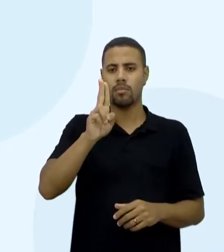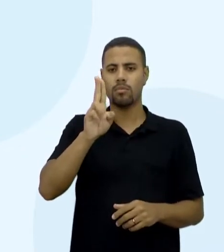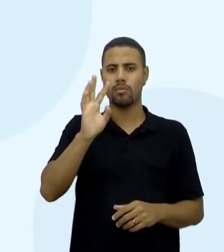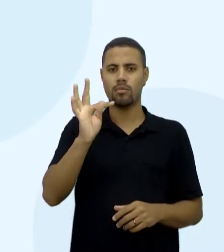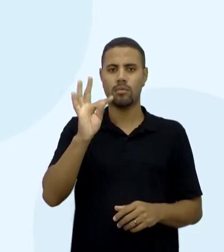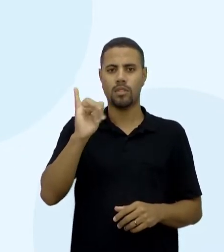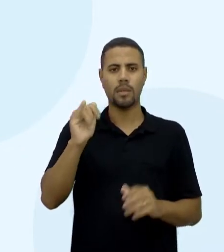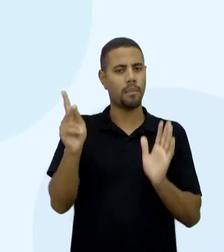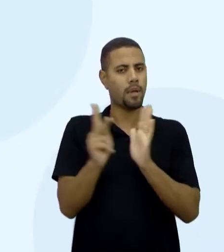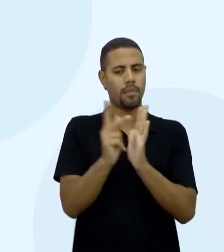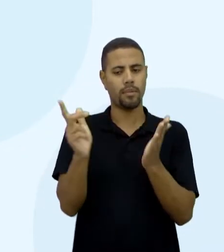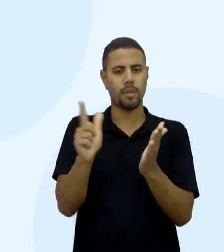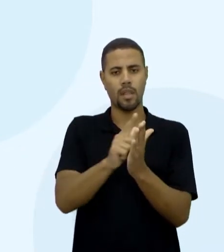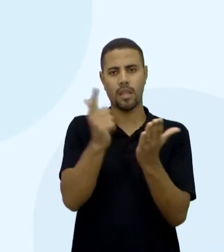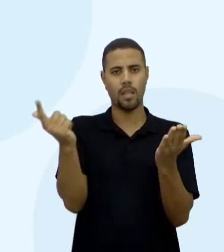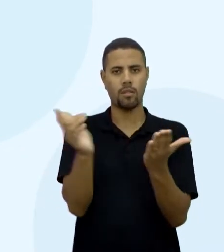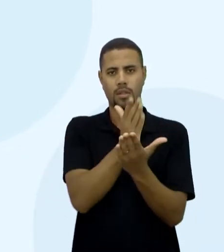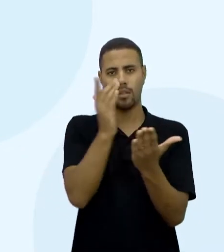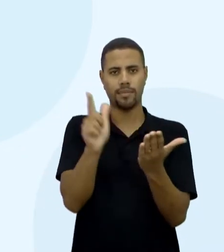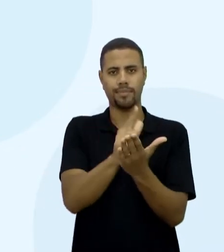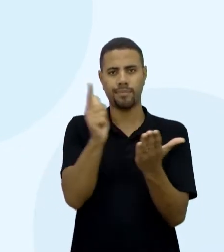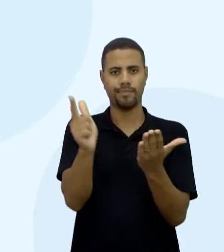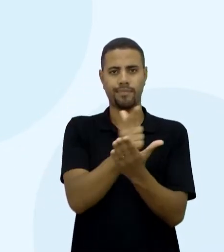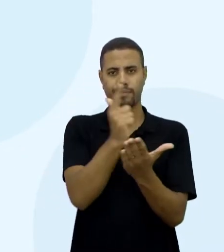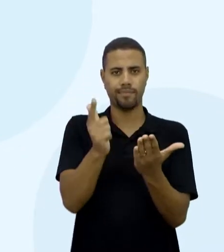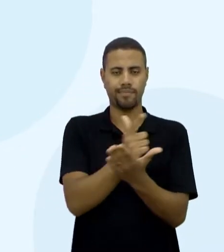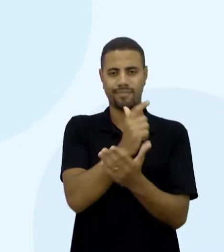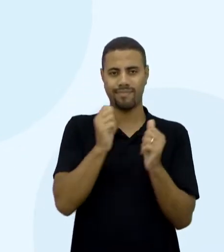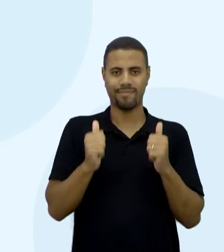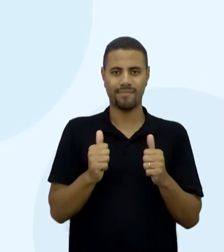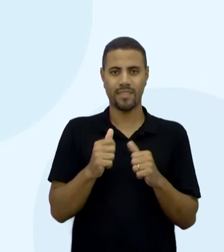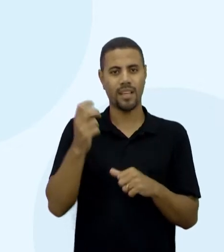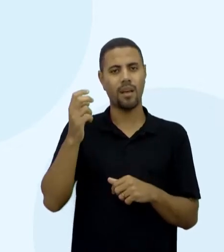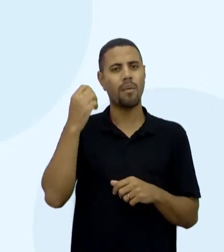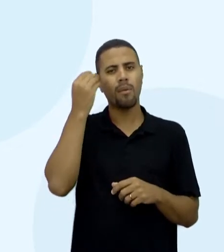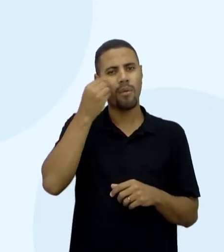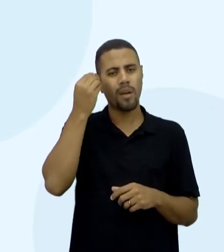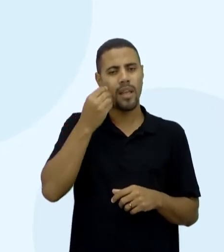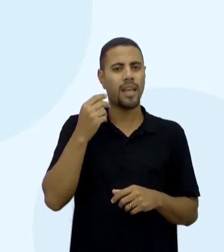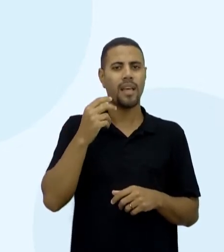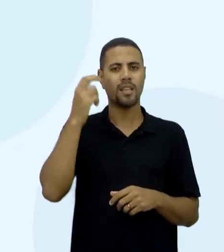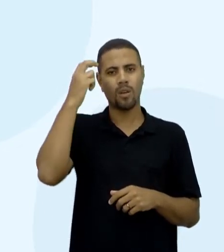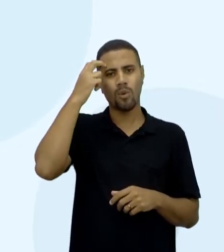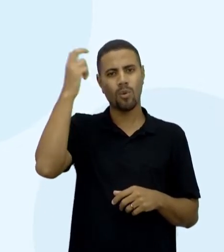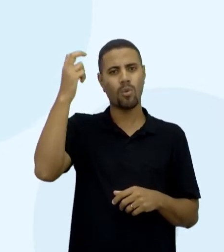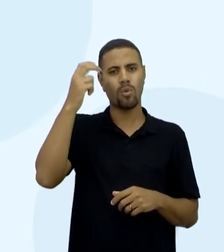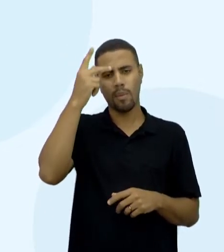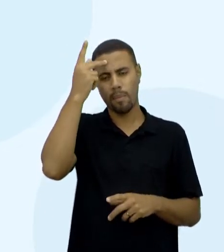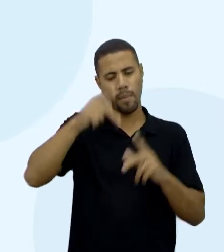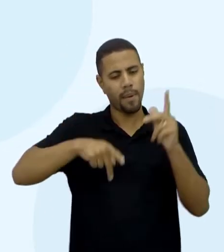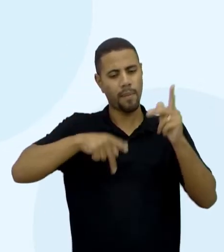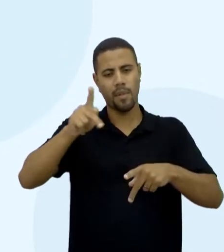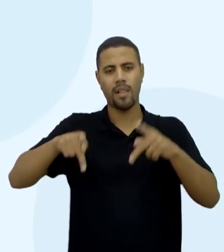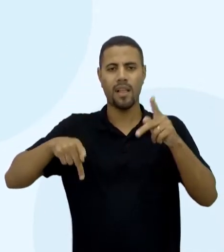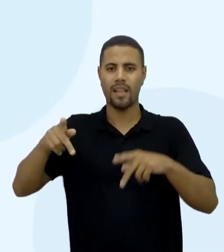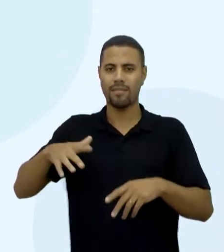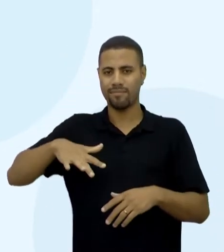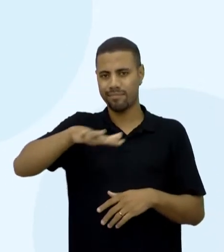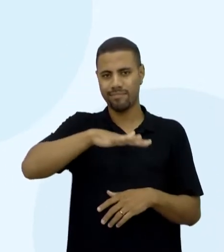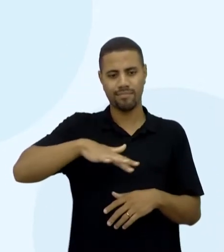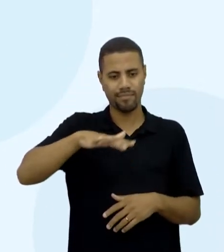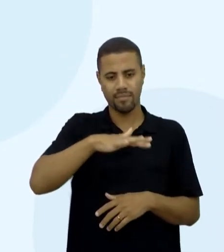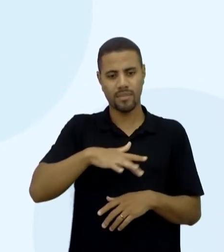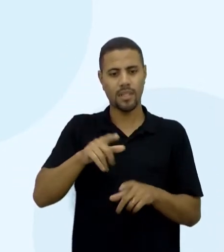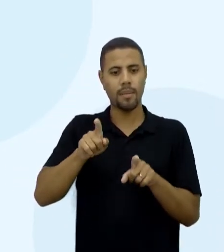na literatura, tá bom? É um especialista em cultura popular. E quem que é o entrevistador? Será o